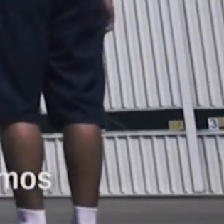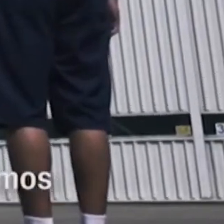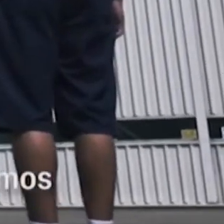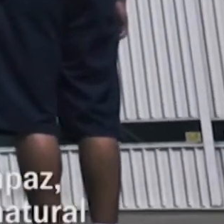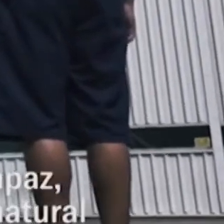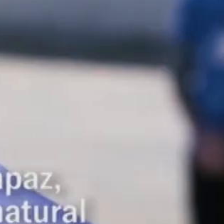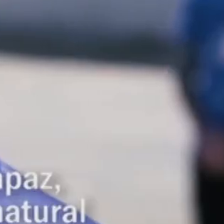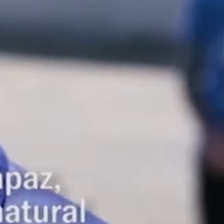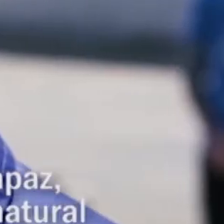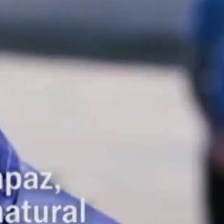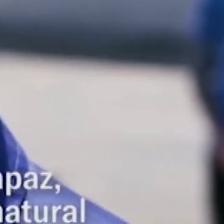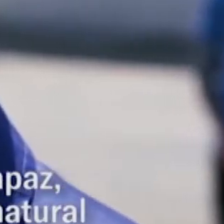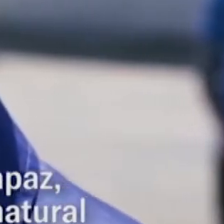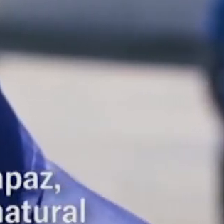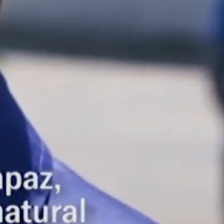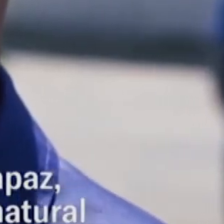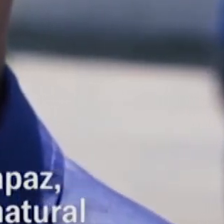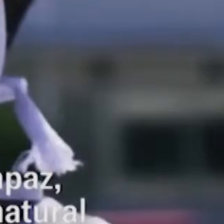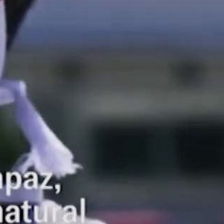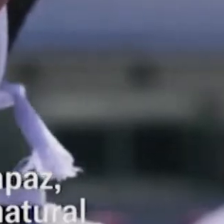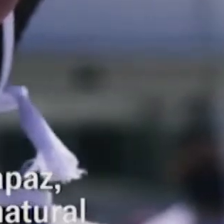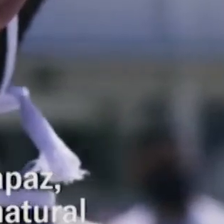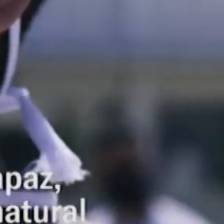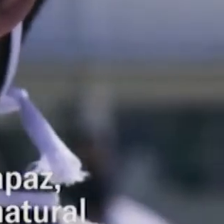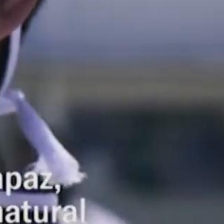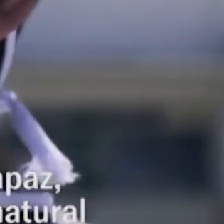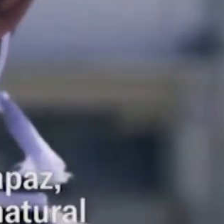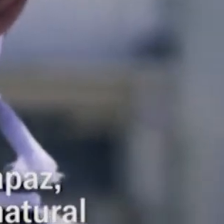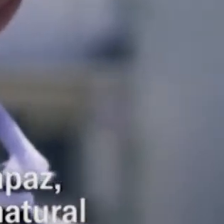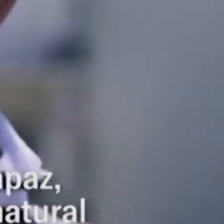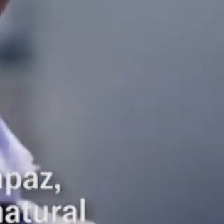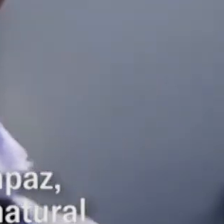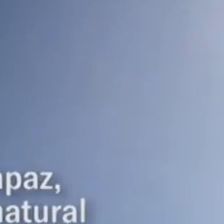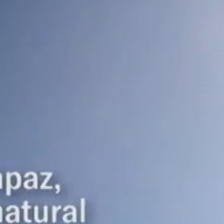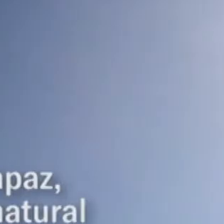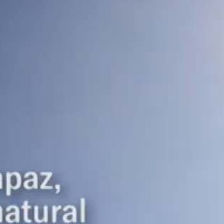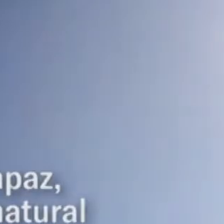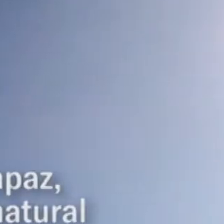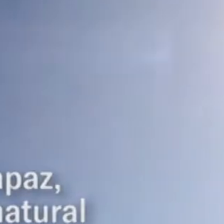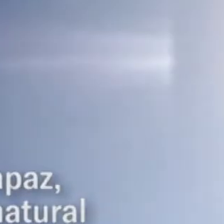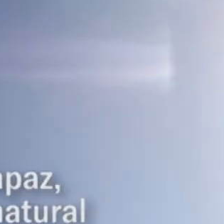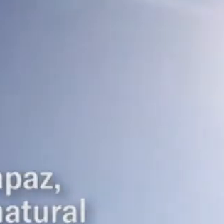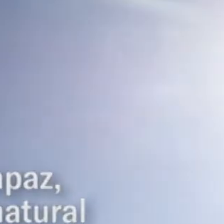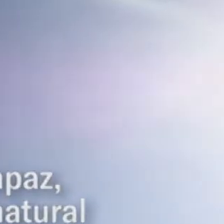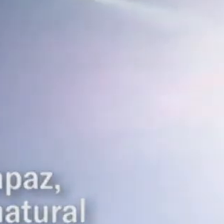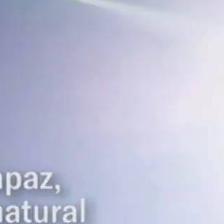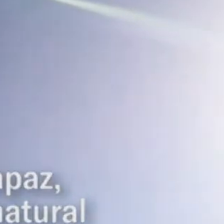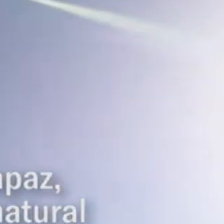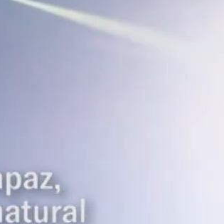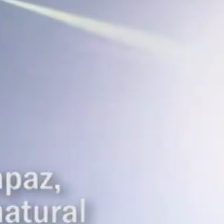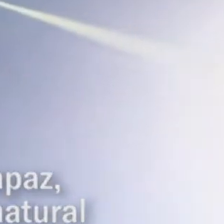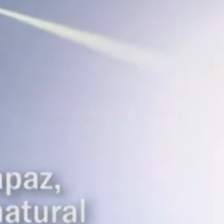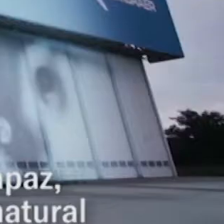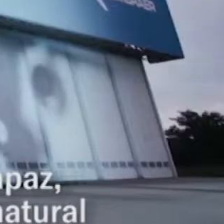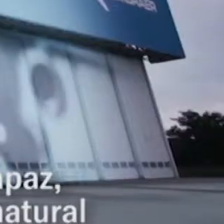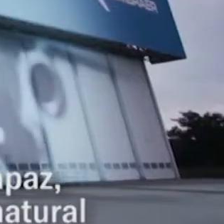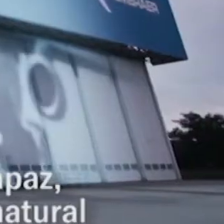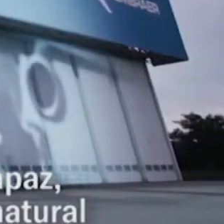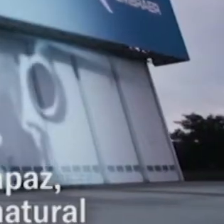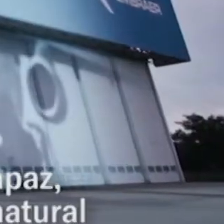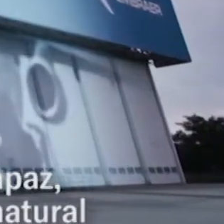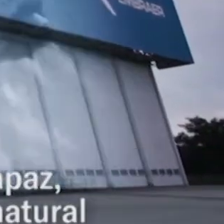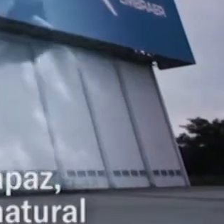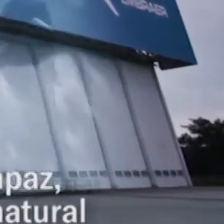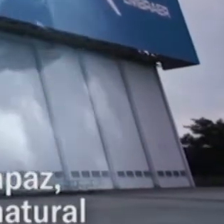crescemos. E compreendermos que fazer avião como este, um avião capaz, eficiente,